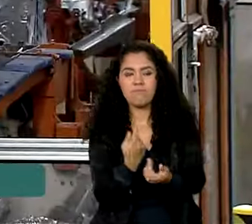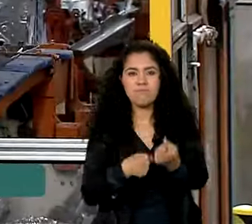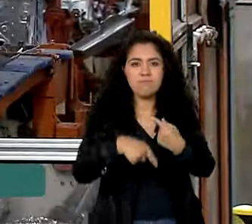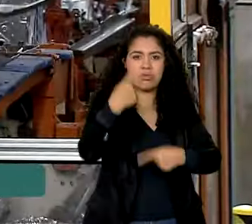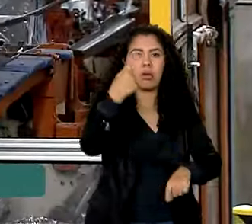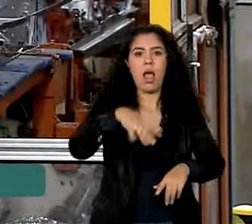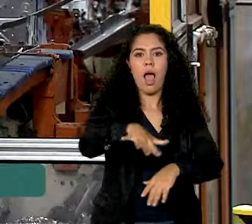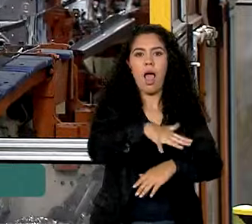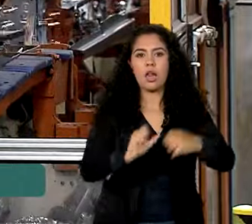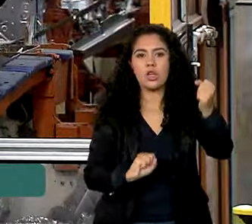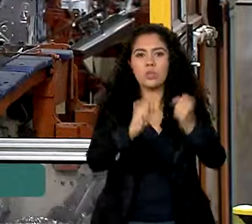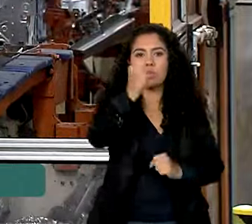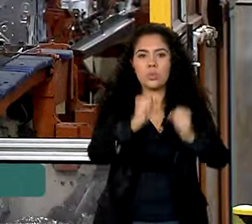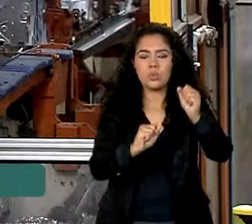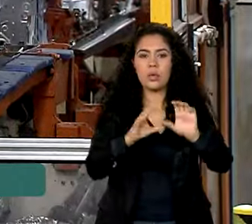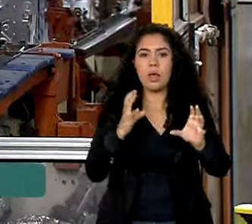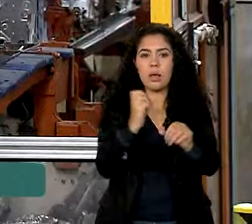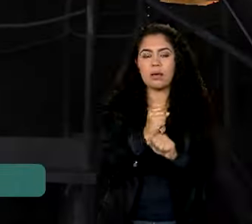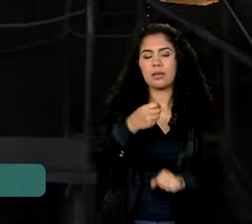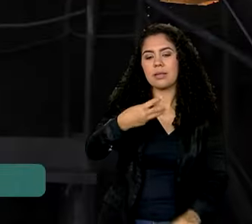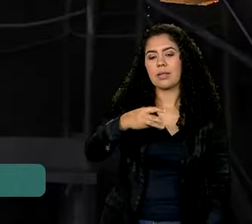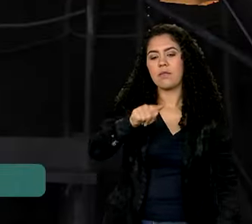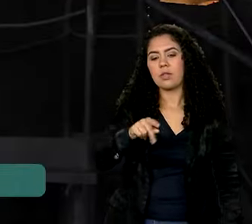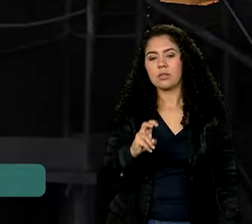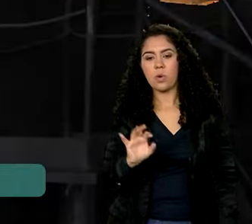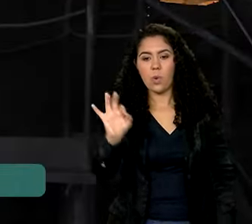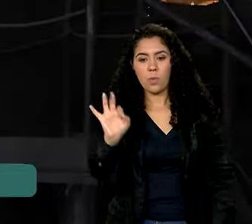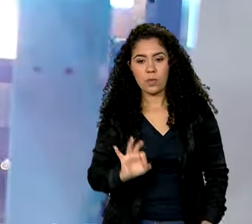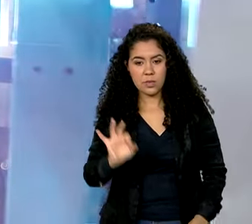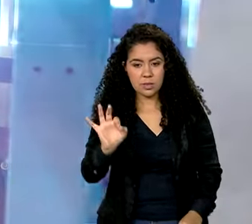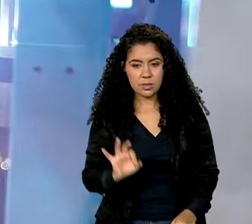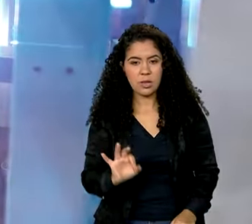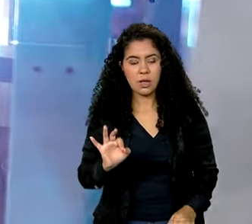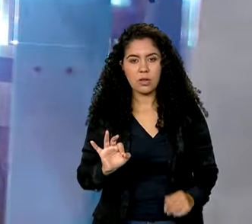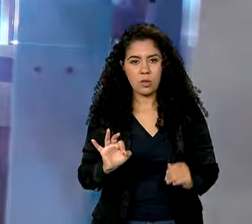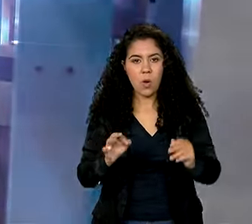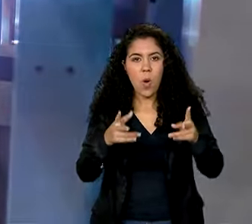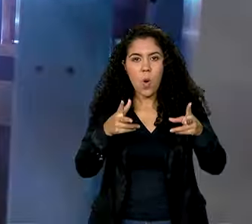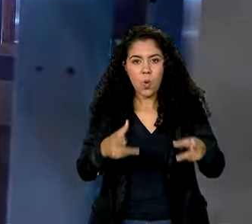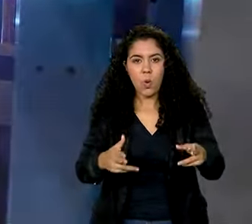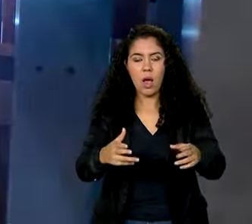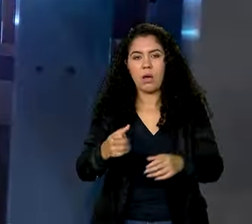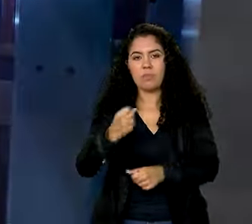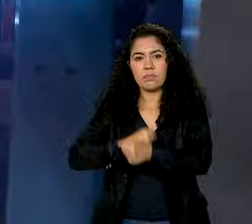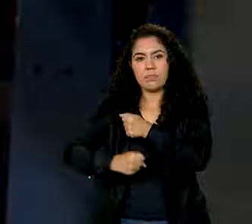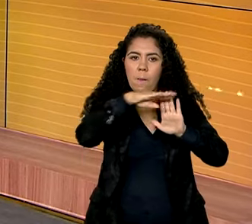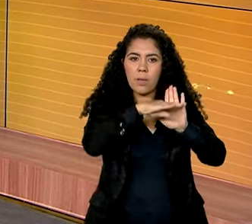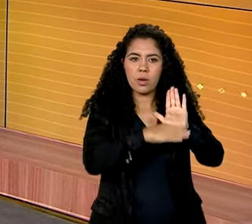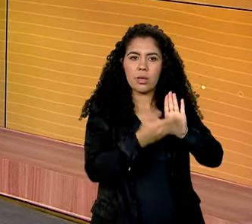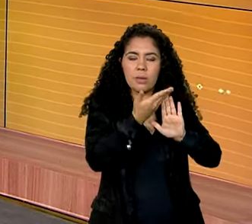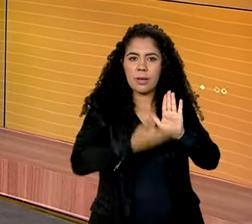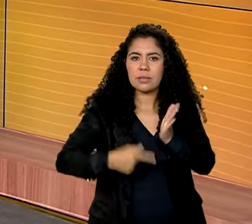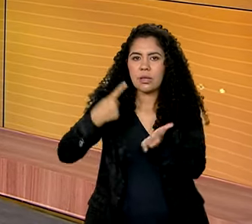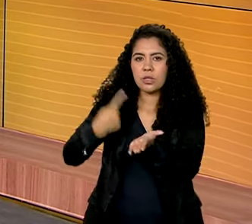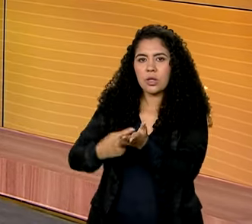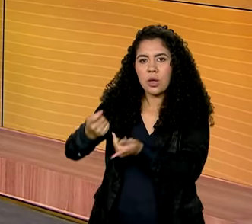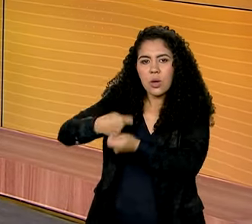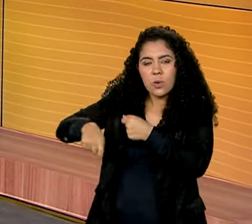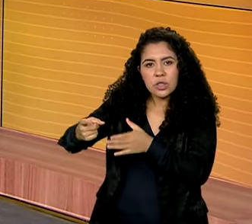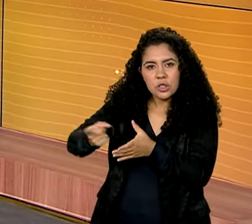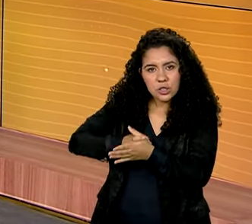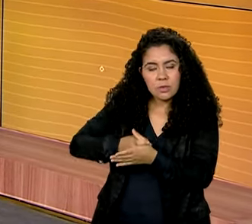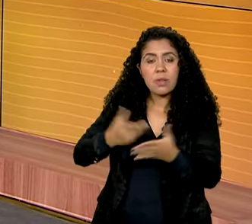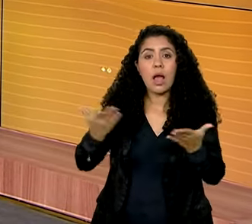de 3,5%, se comparado aí ao igual período de 2023. Então, vamos mudar de assunto, vamos